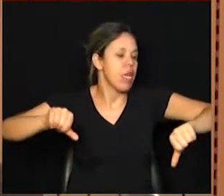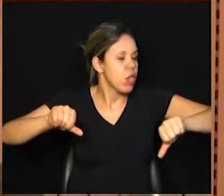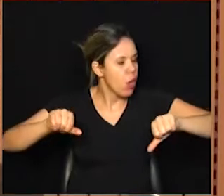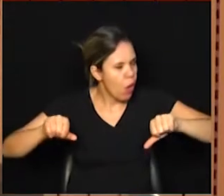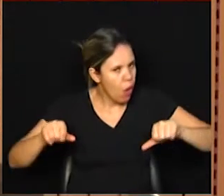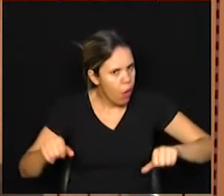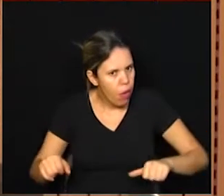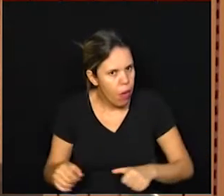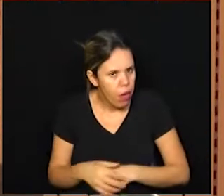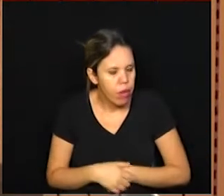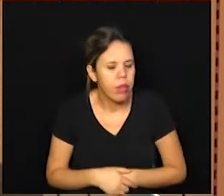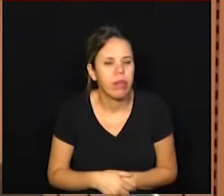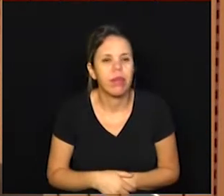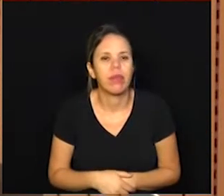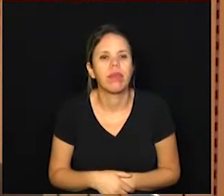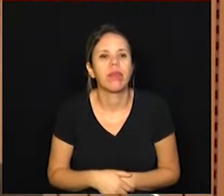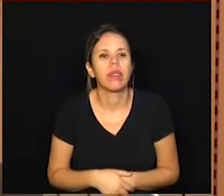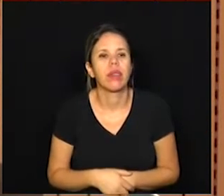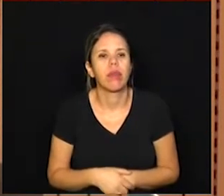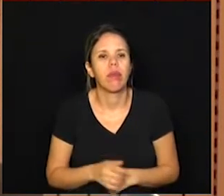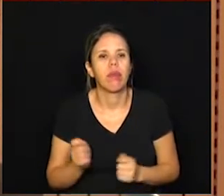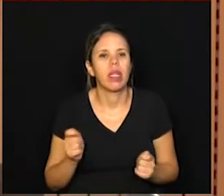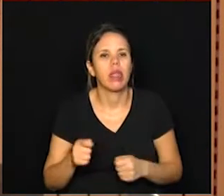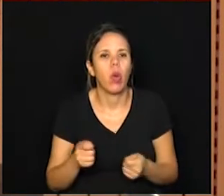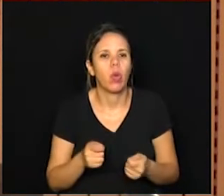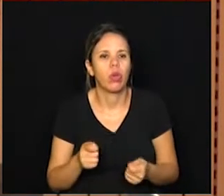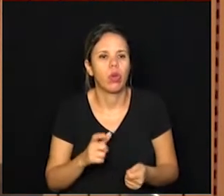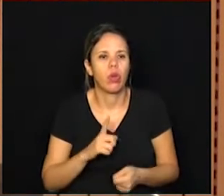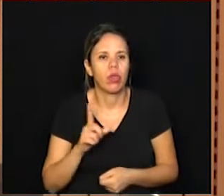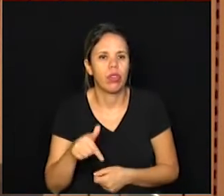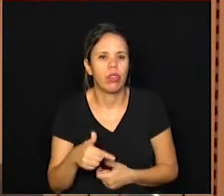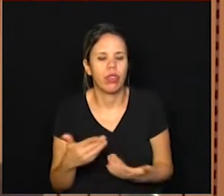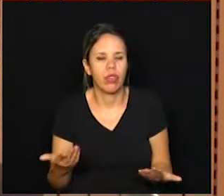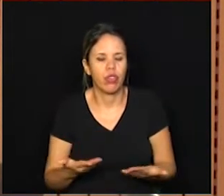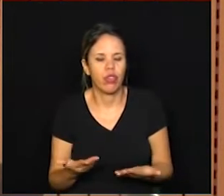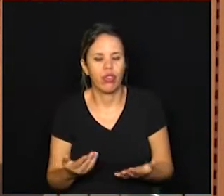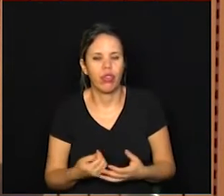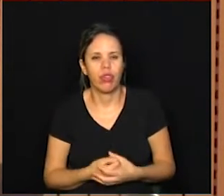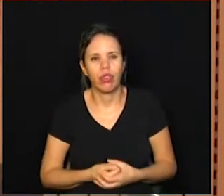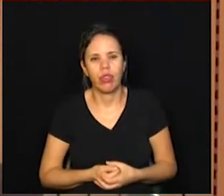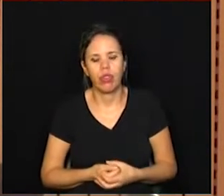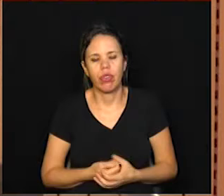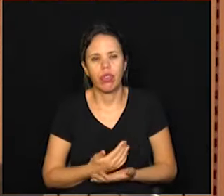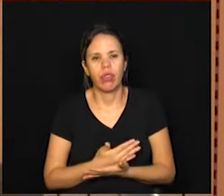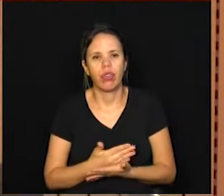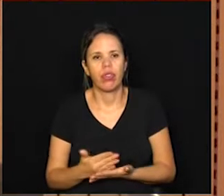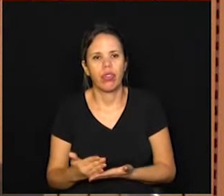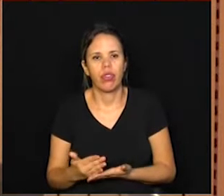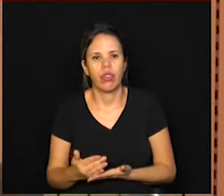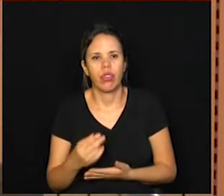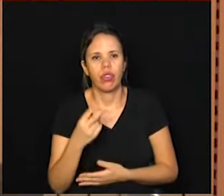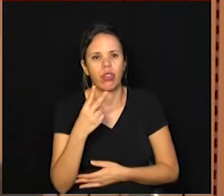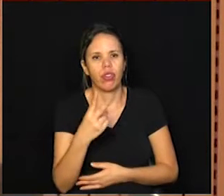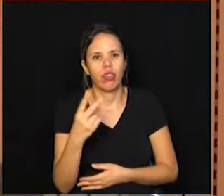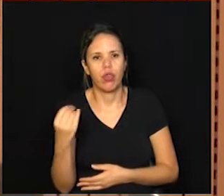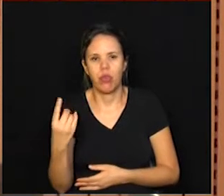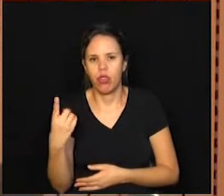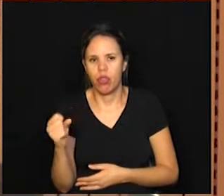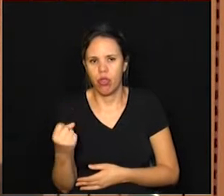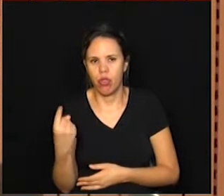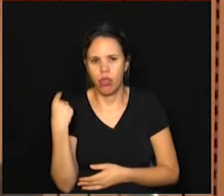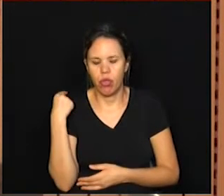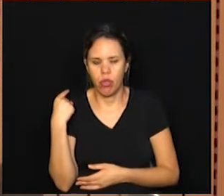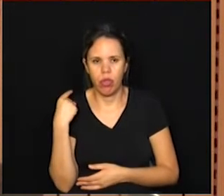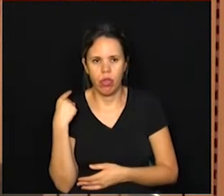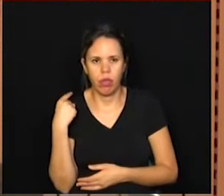para o controle disso. Por quê? Hoje em dia, começou-se lá em 2018,